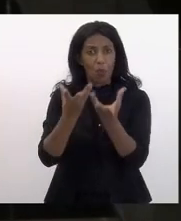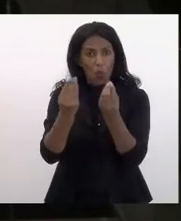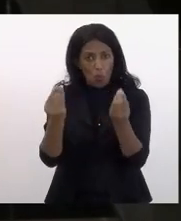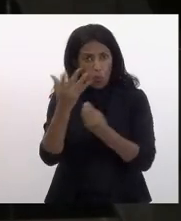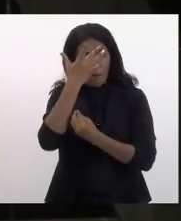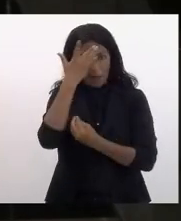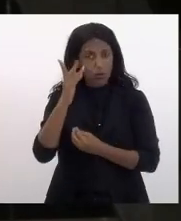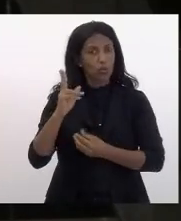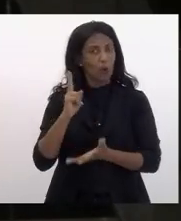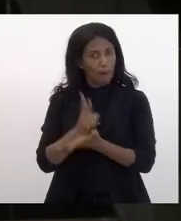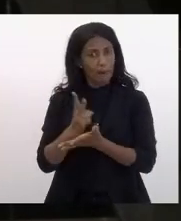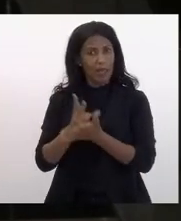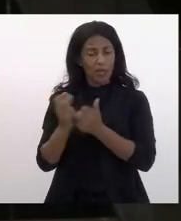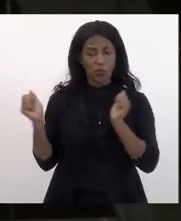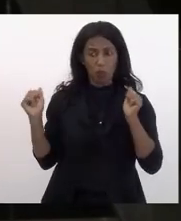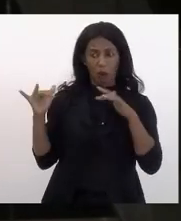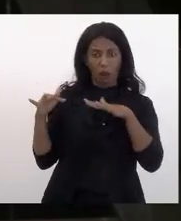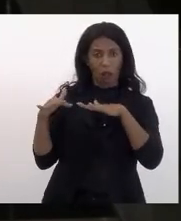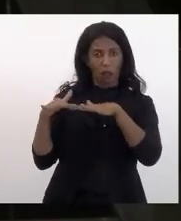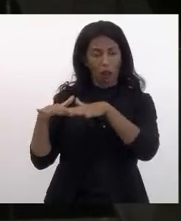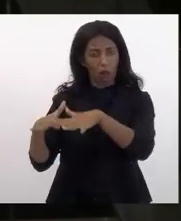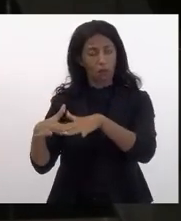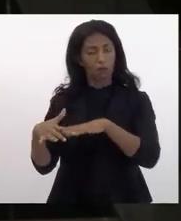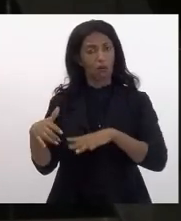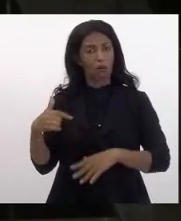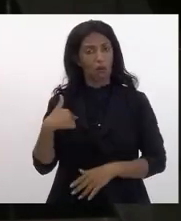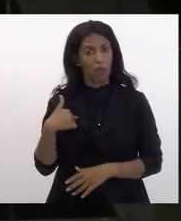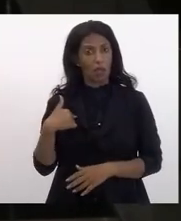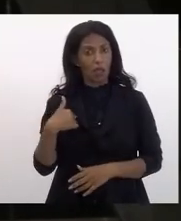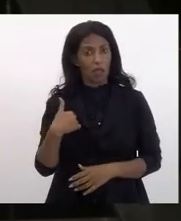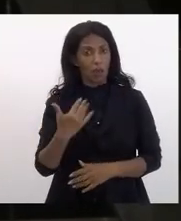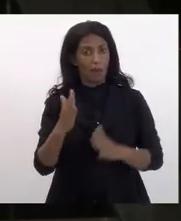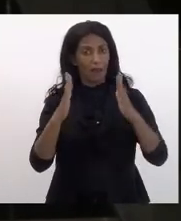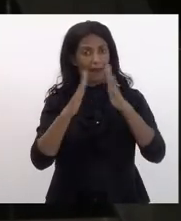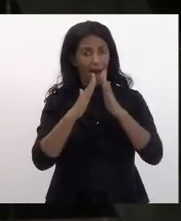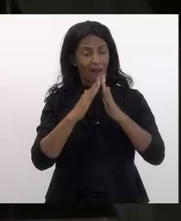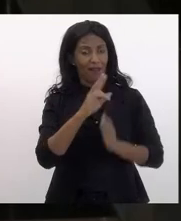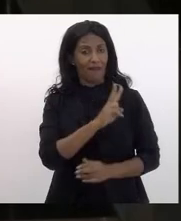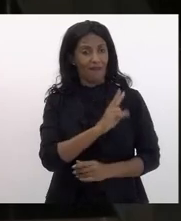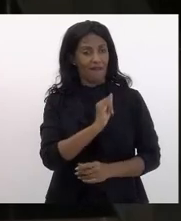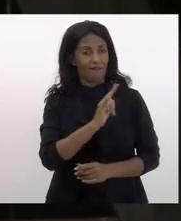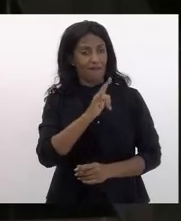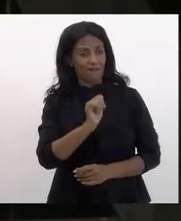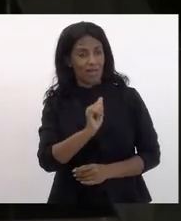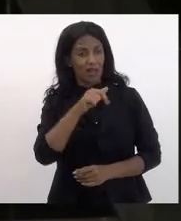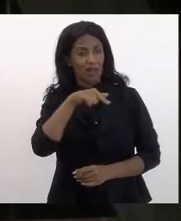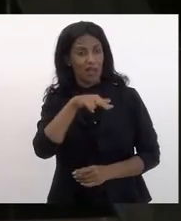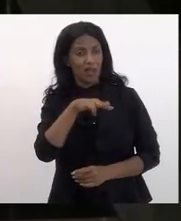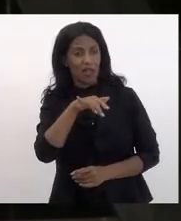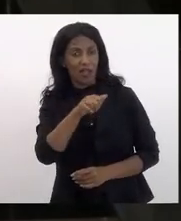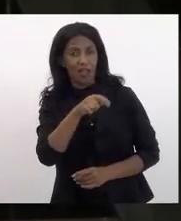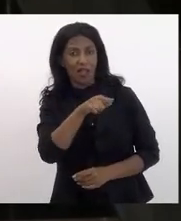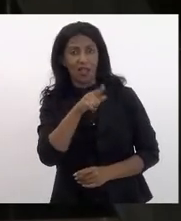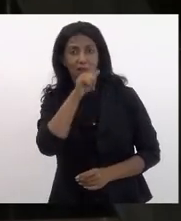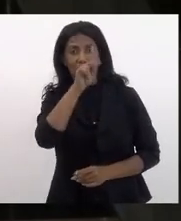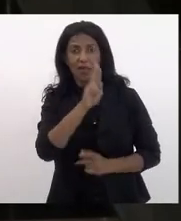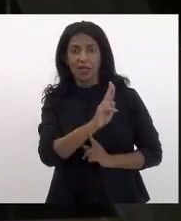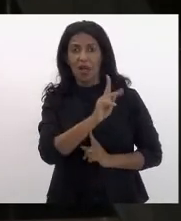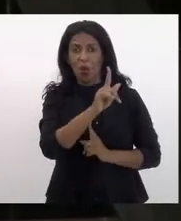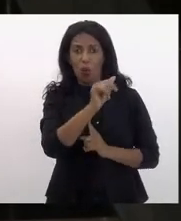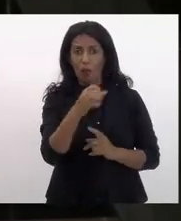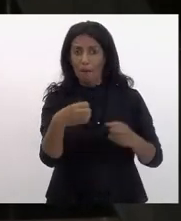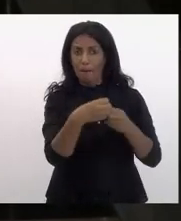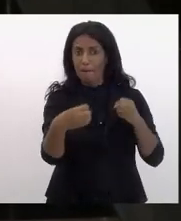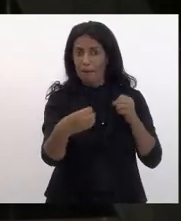superlotação mesmo. Eu moro na Vila Kennedy, um rapaz me disse. Mas a Vila Kennedy, a UPA da Vila